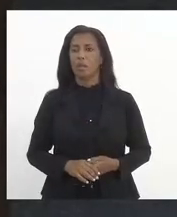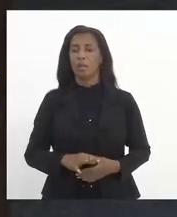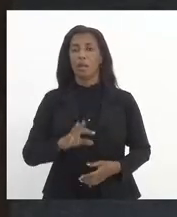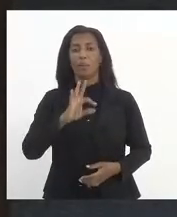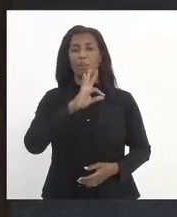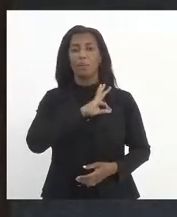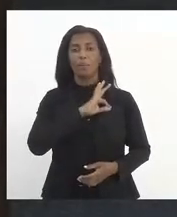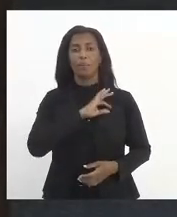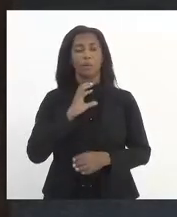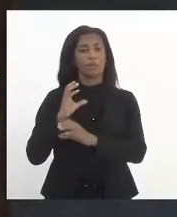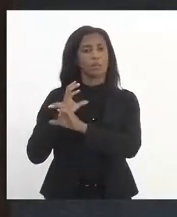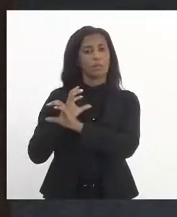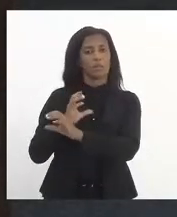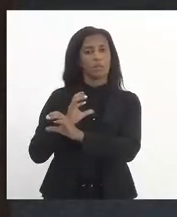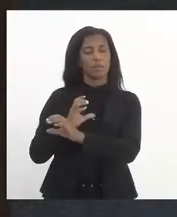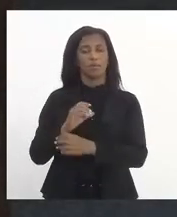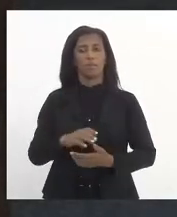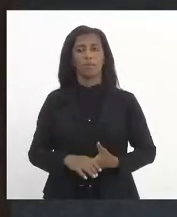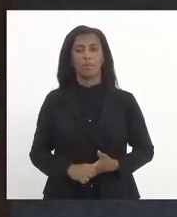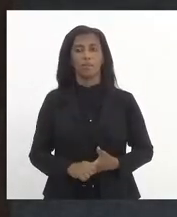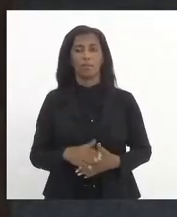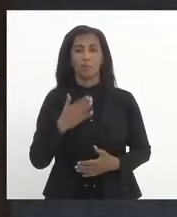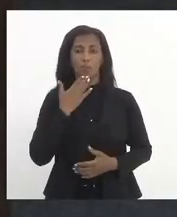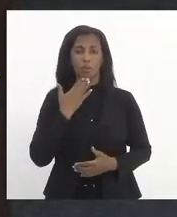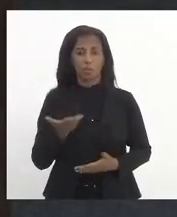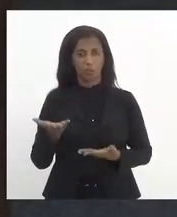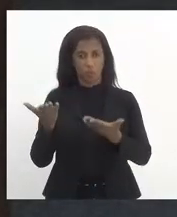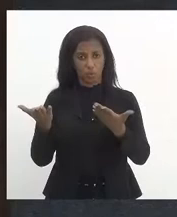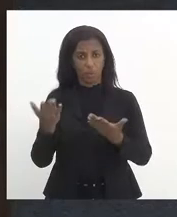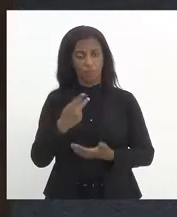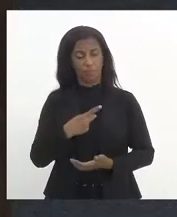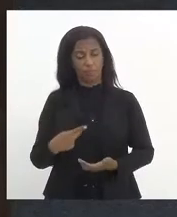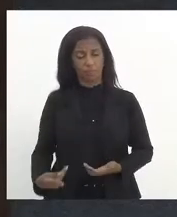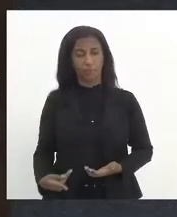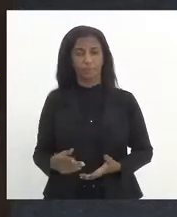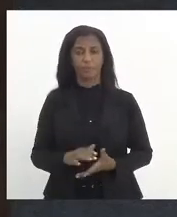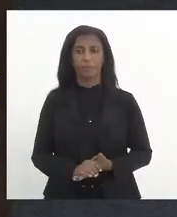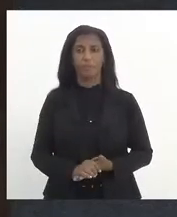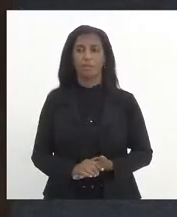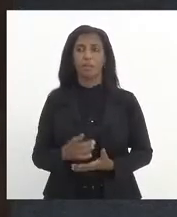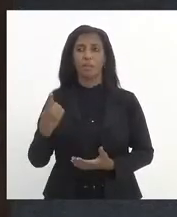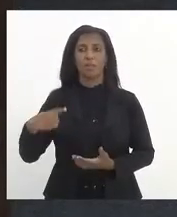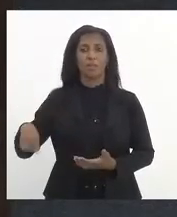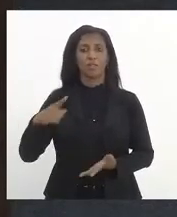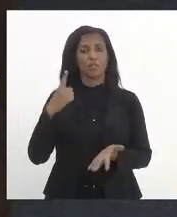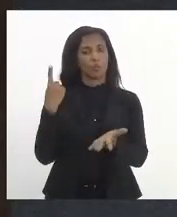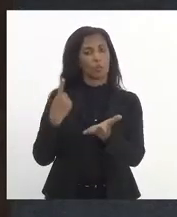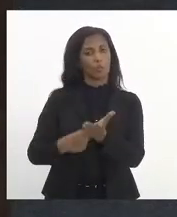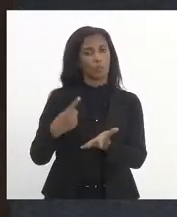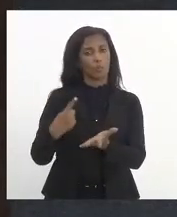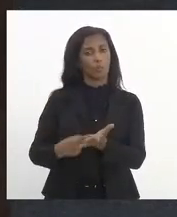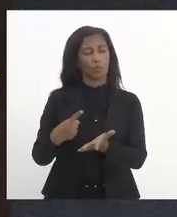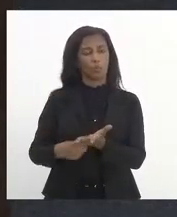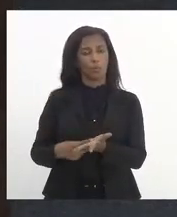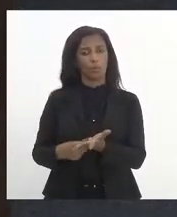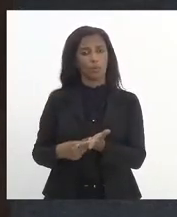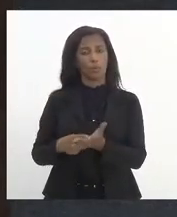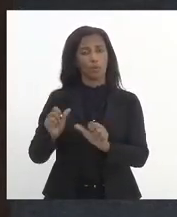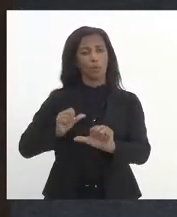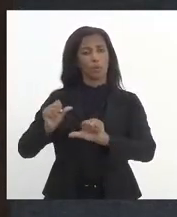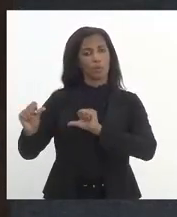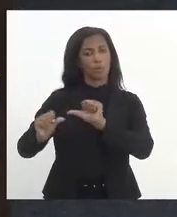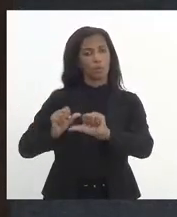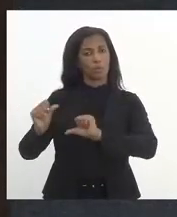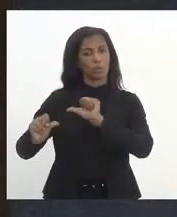Civil. Então, eu queria pedir aqui ao senhor, se o senhor puder, é claro, da gente assumir o compromisso de que, com essa mudança, a